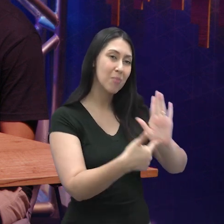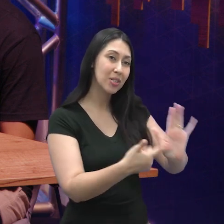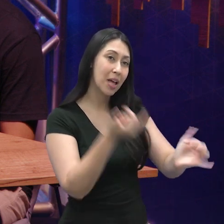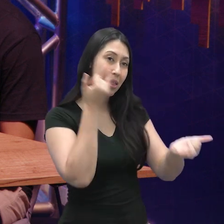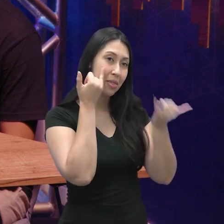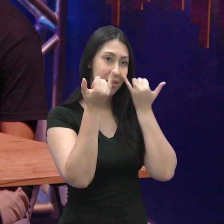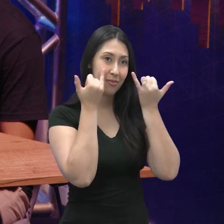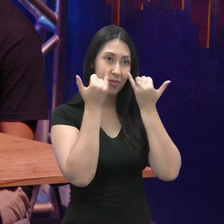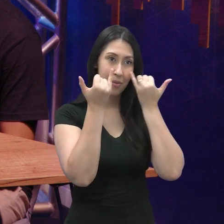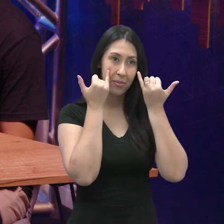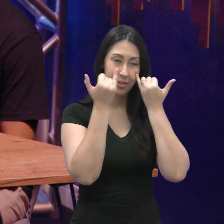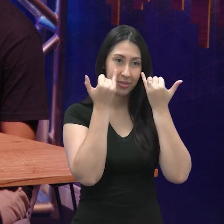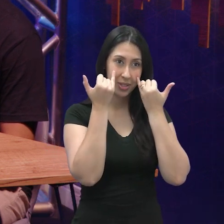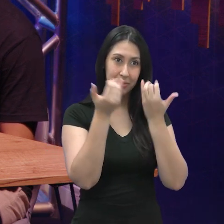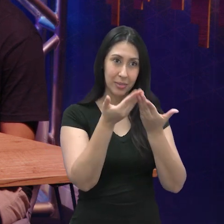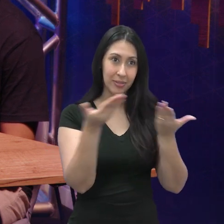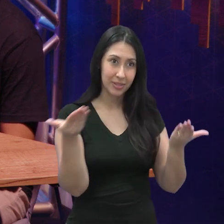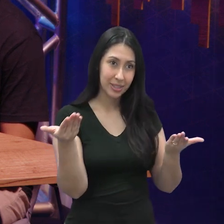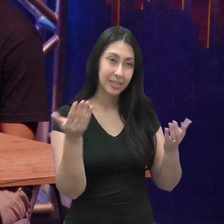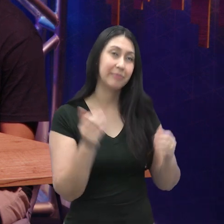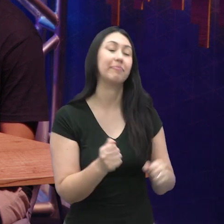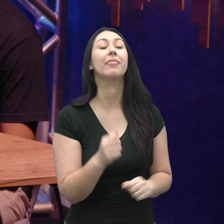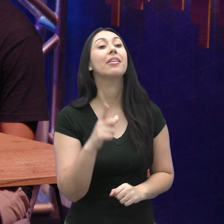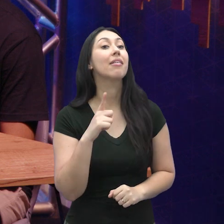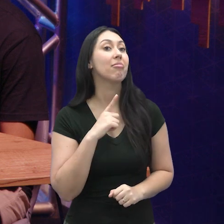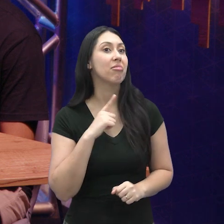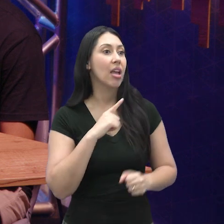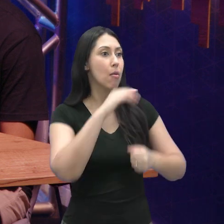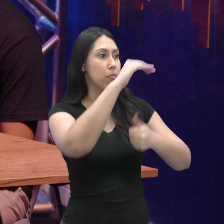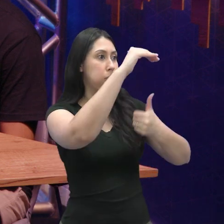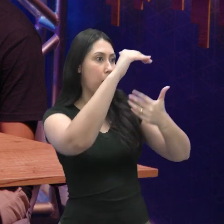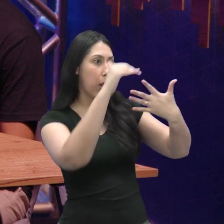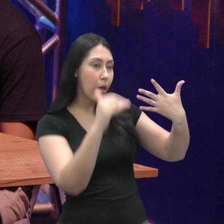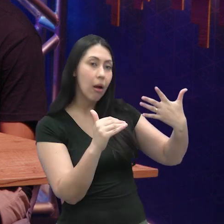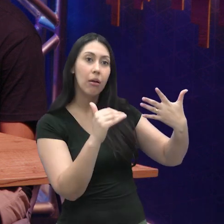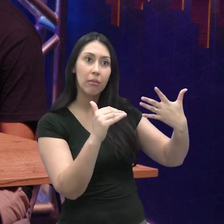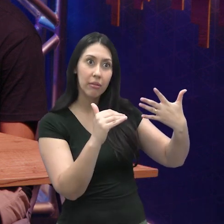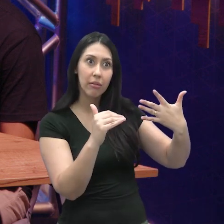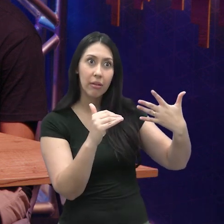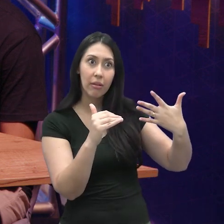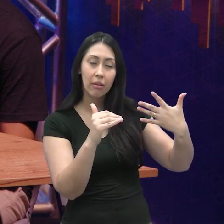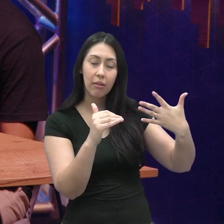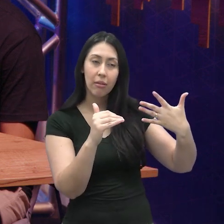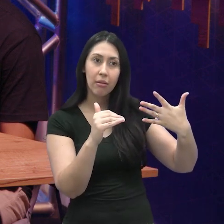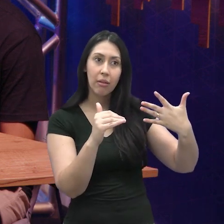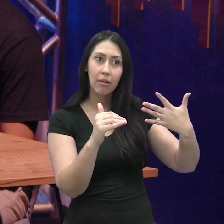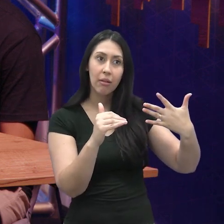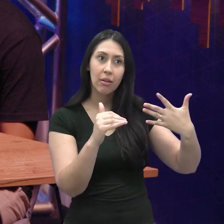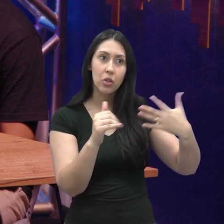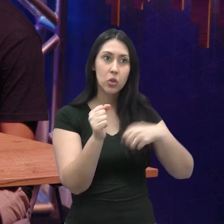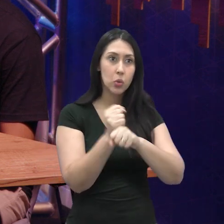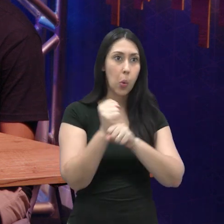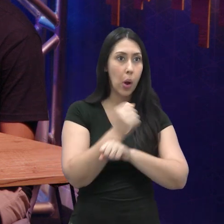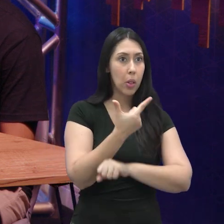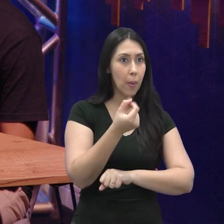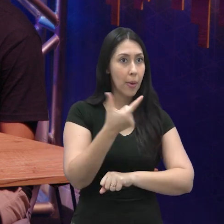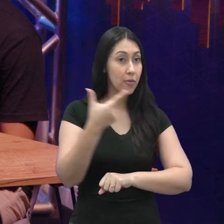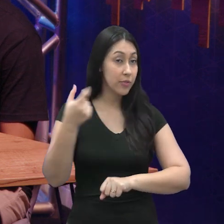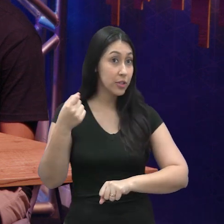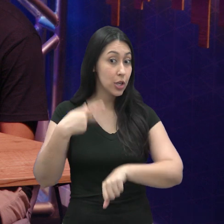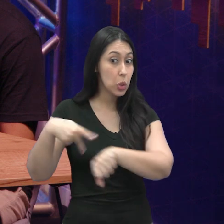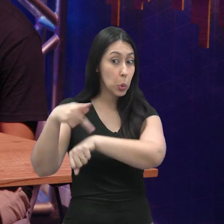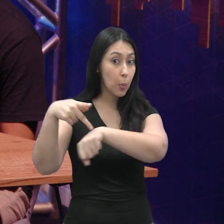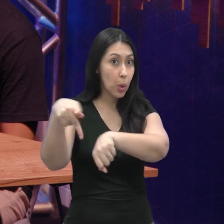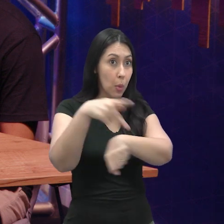trazer alguns dados para vocês então. A gente tem aqui um ranking referente ao ano de 2020 de